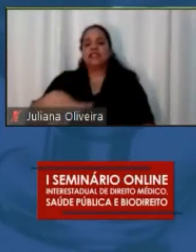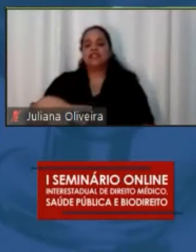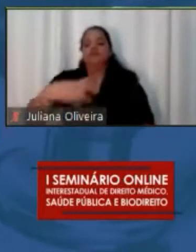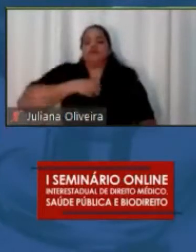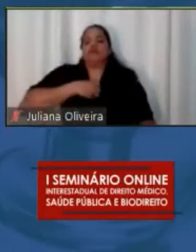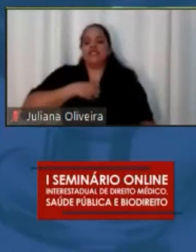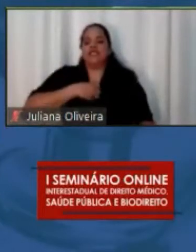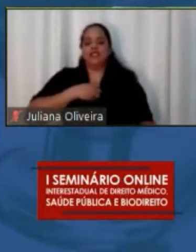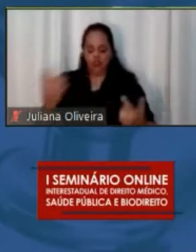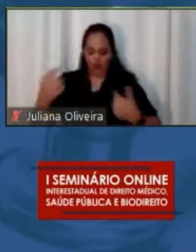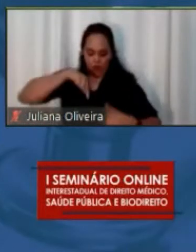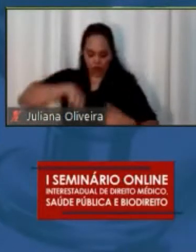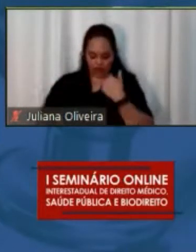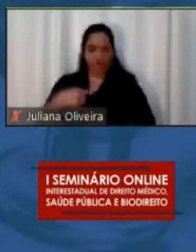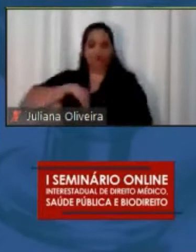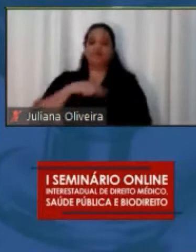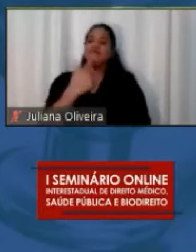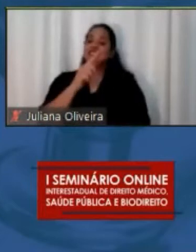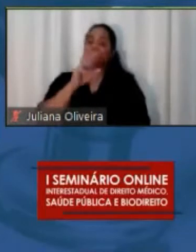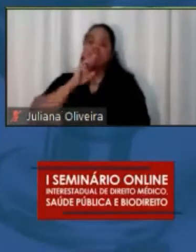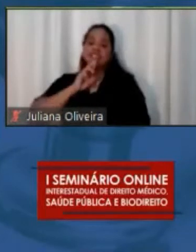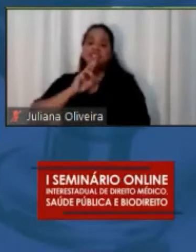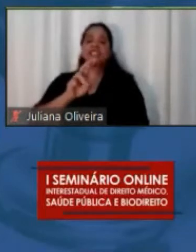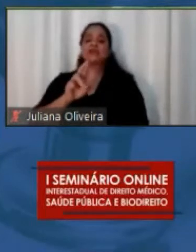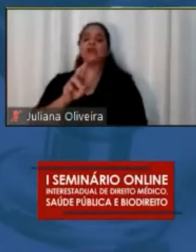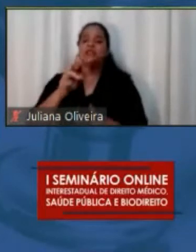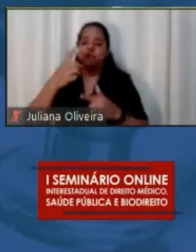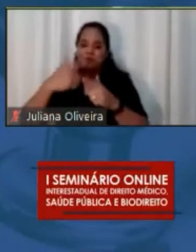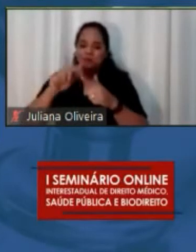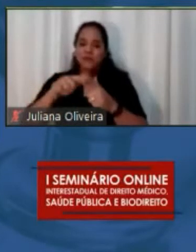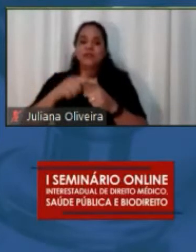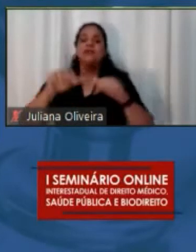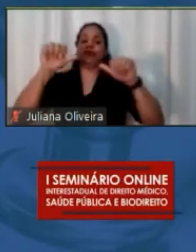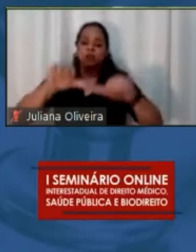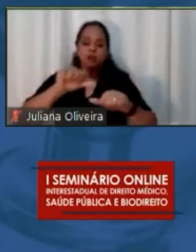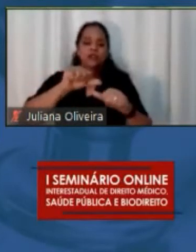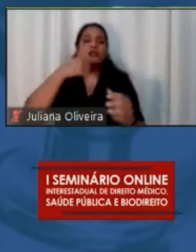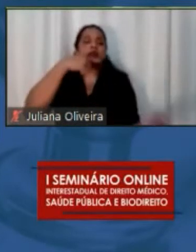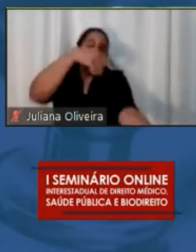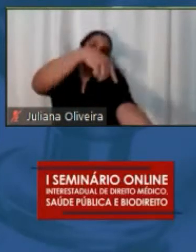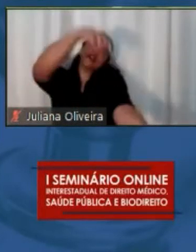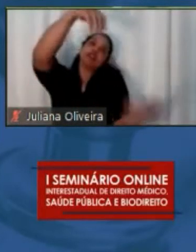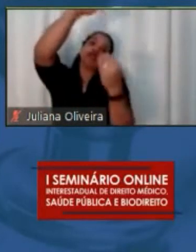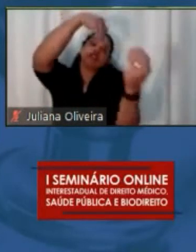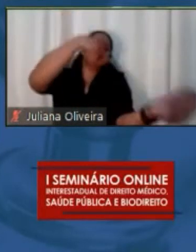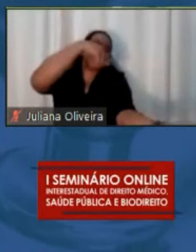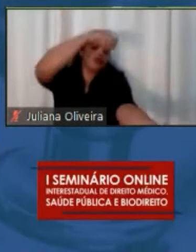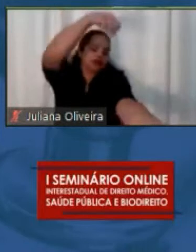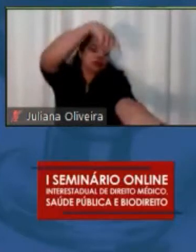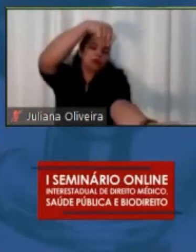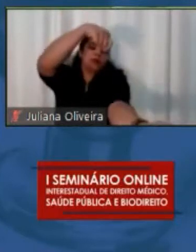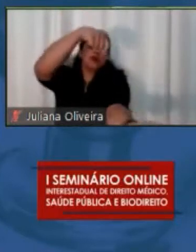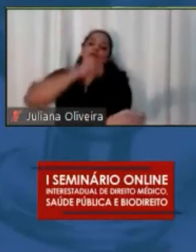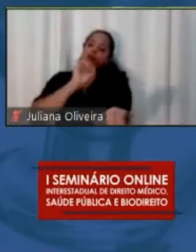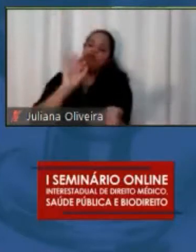essa resposta inflamatória vai reduzir a capacidade do paciente em ter uma recuperação e outros